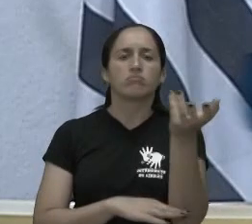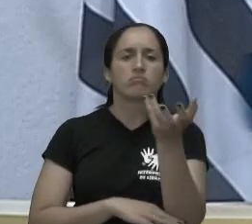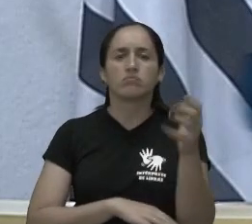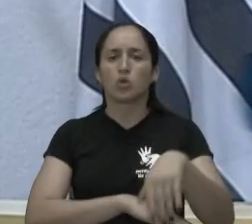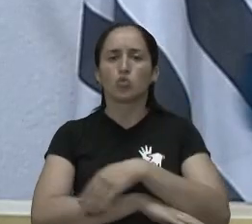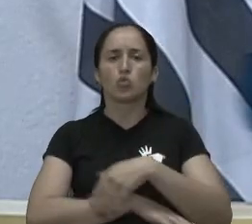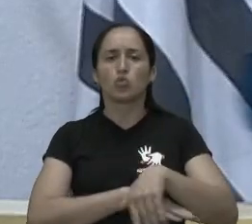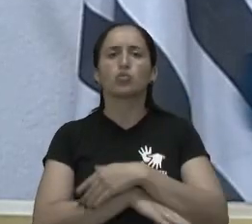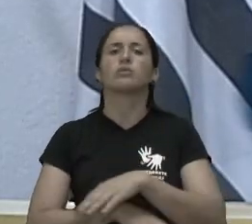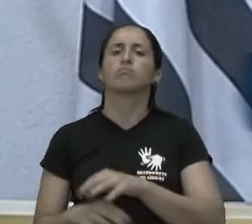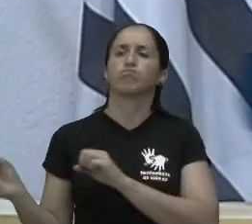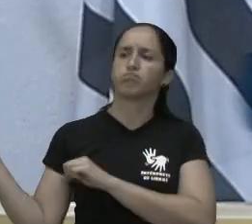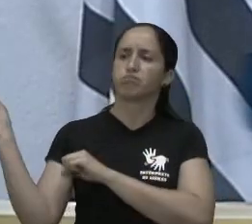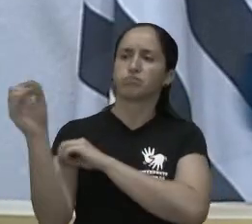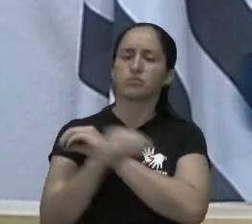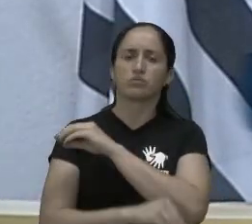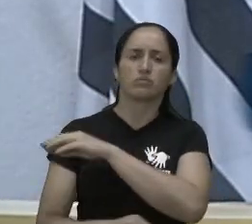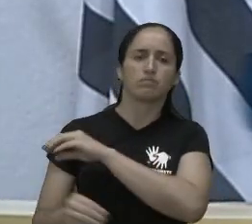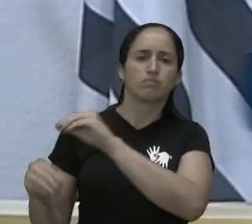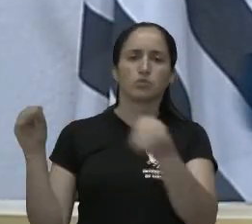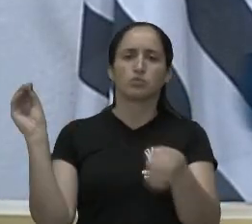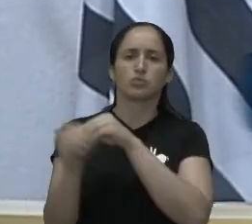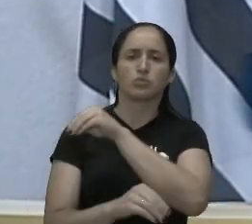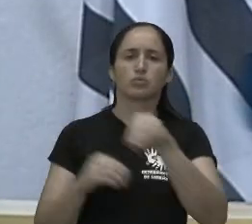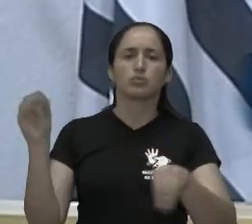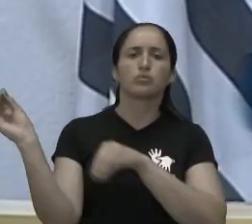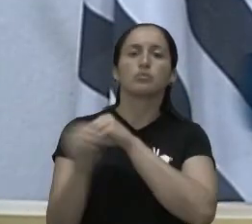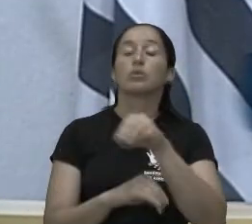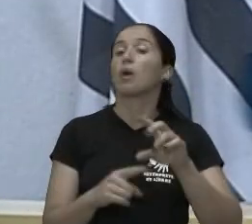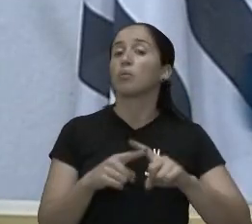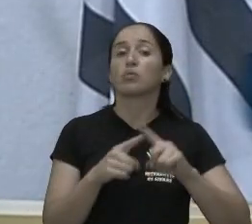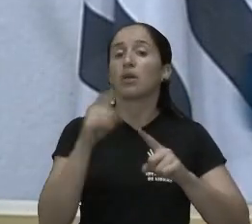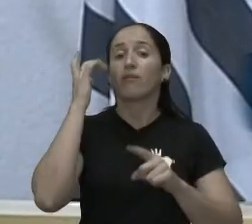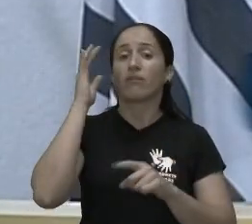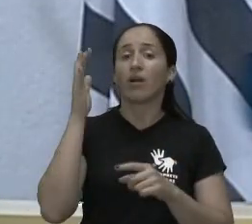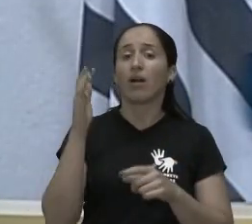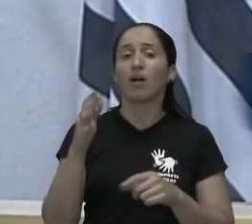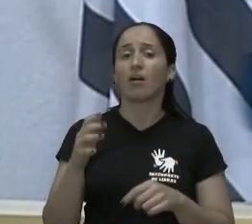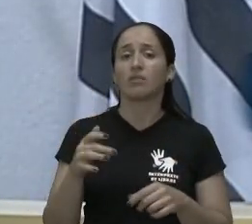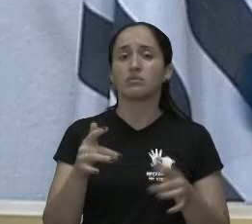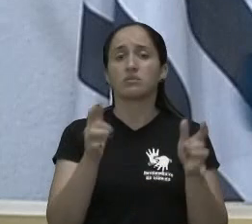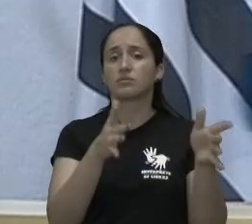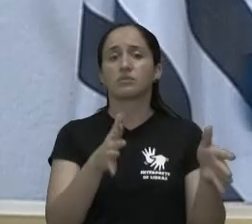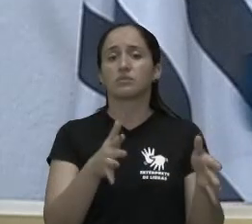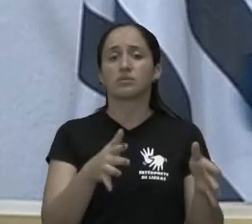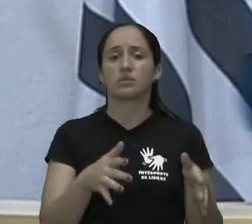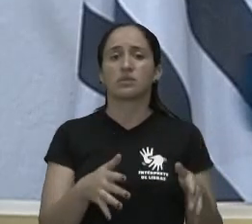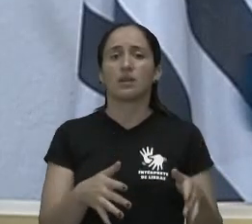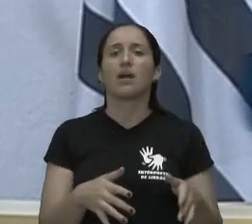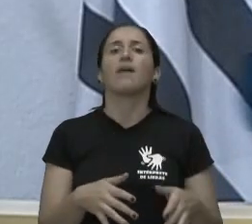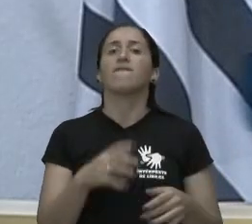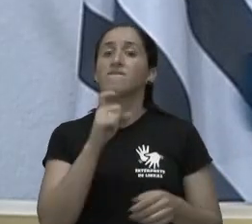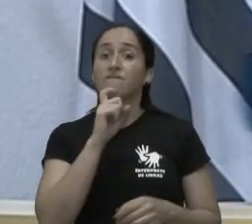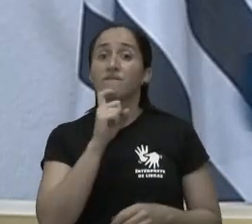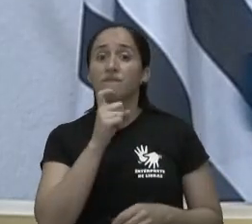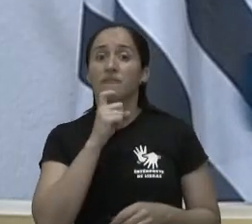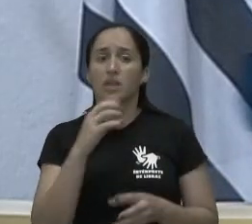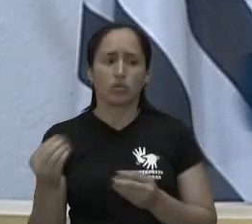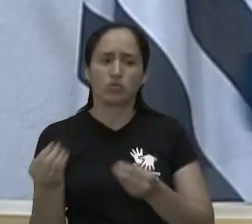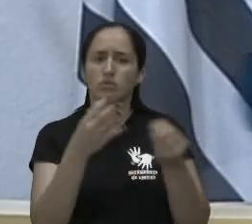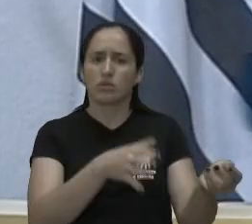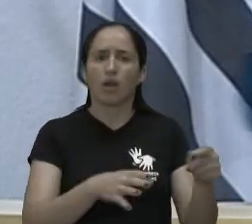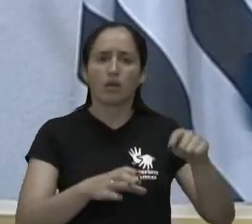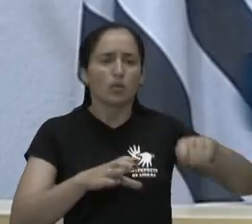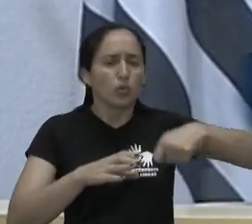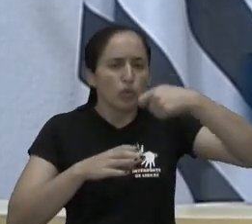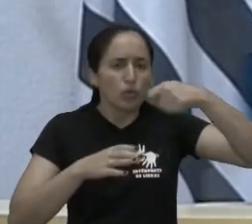estão encontrando facilidade aqui na cidade de Taubaté. No frio serve caldinho, coloca aquecedor, dá cafezinho